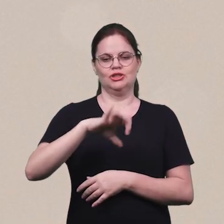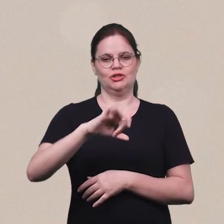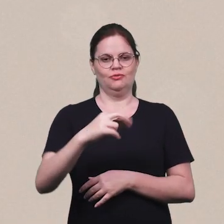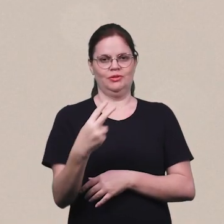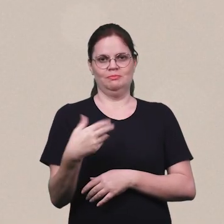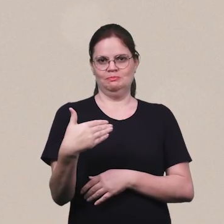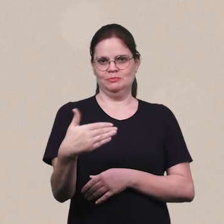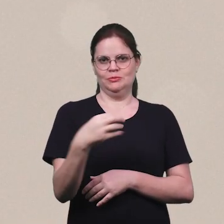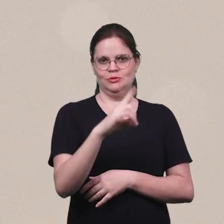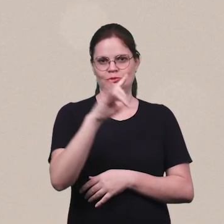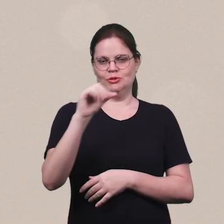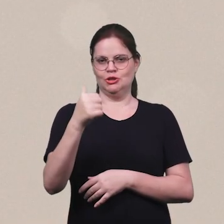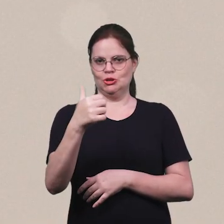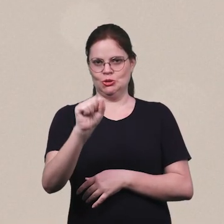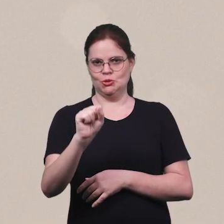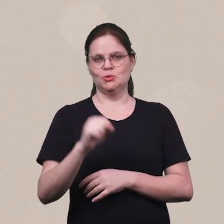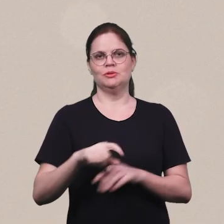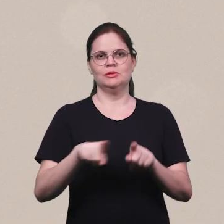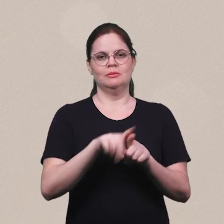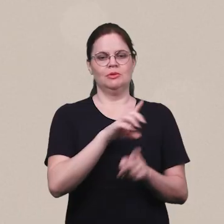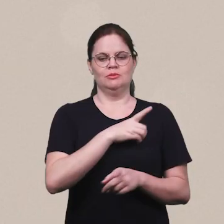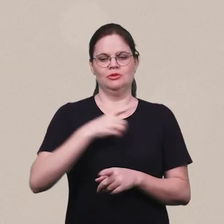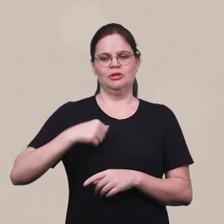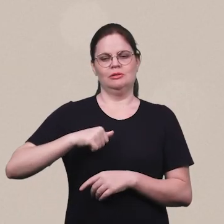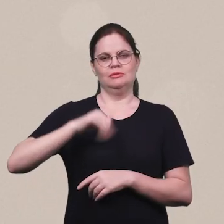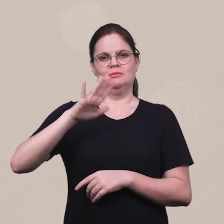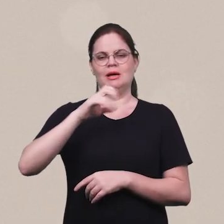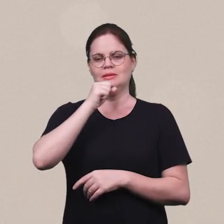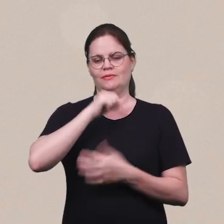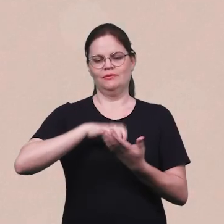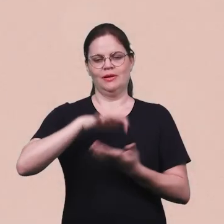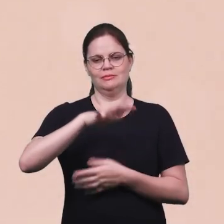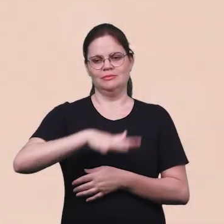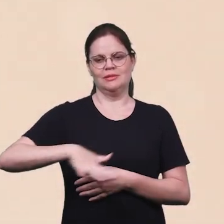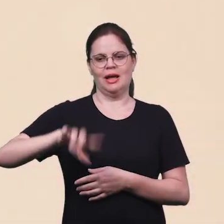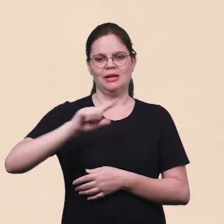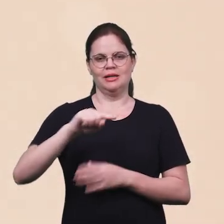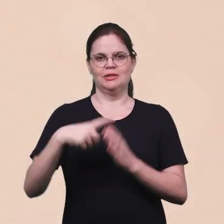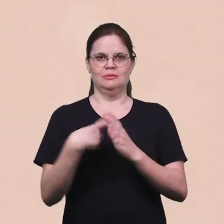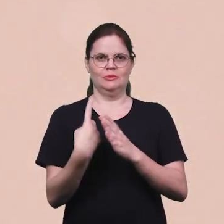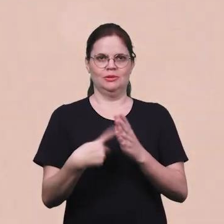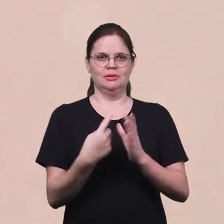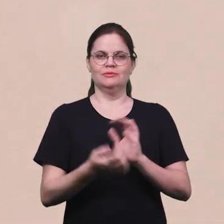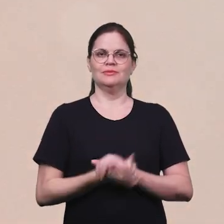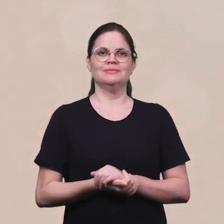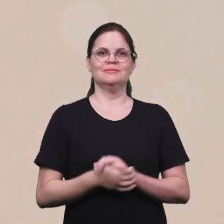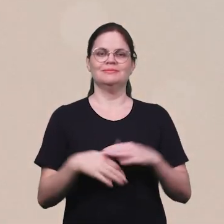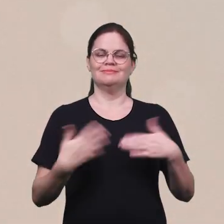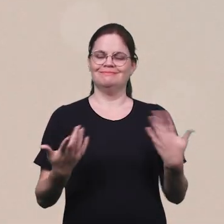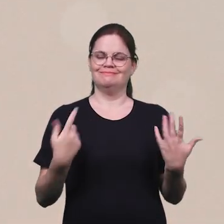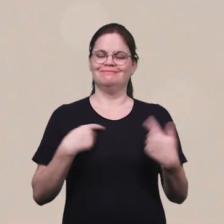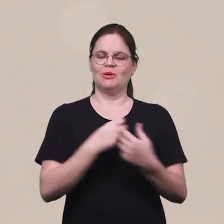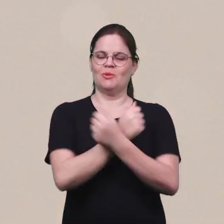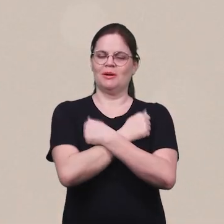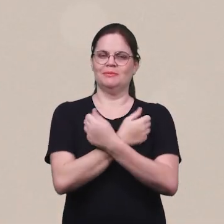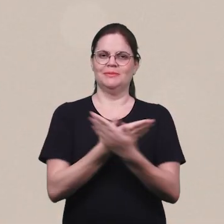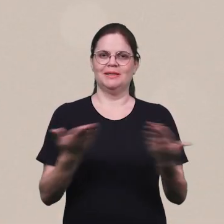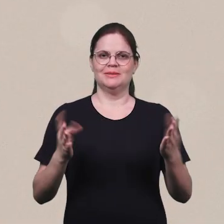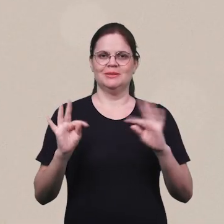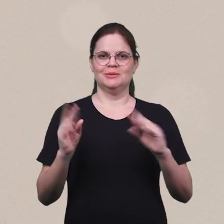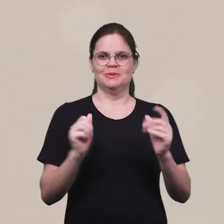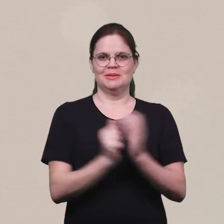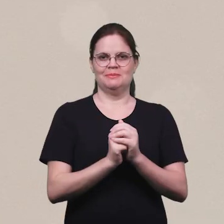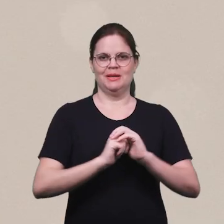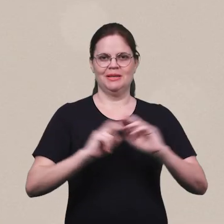me engano, agora, dia 18, né, o diácono mais velho aqui na nossa região de Ponta da Fruta. Enfim, eu queria mandar um abraço para todos os